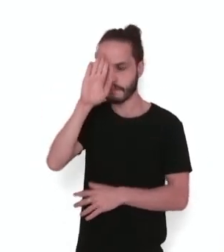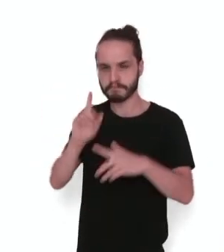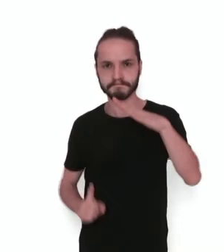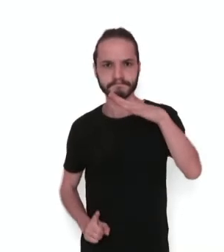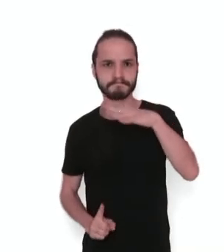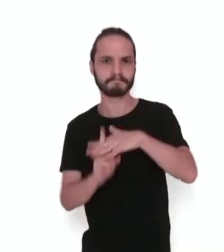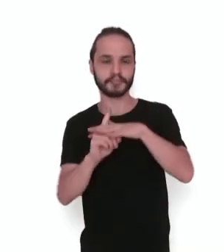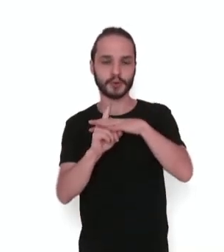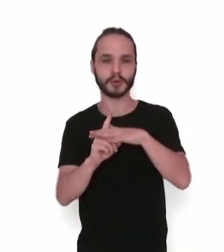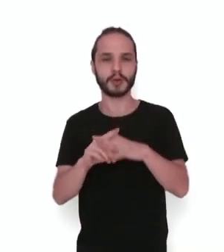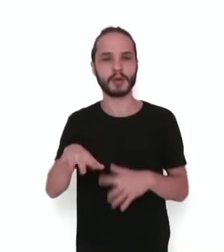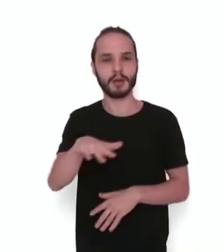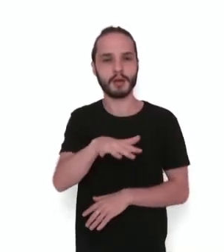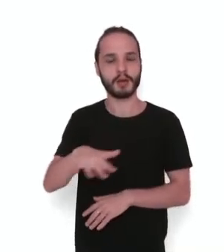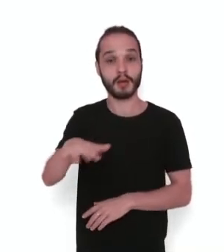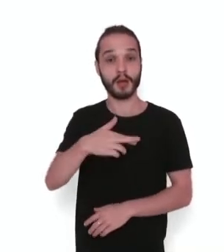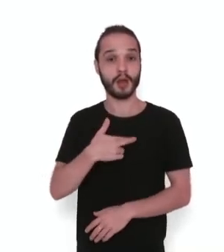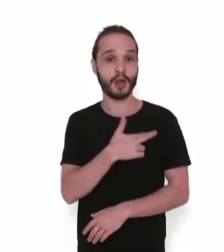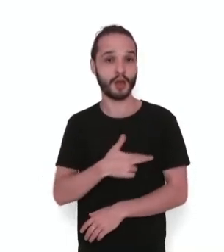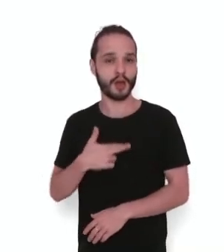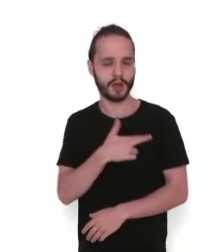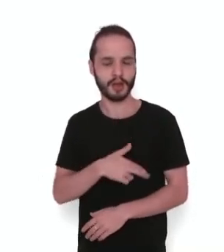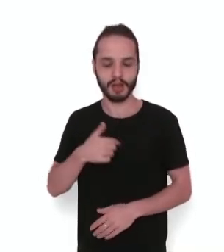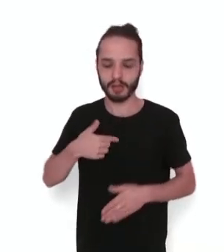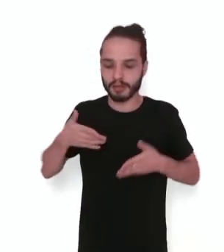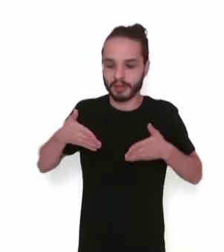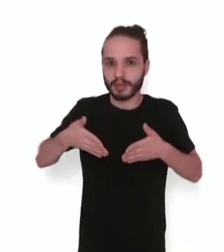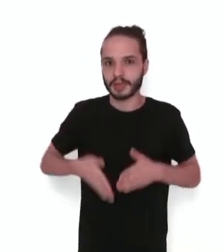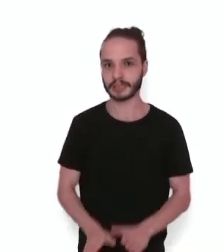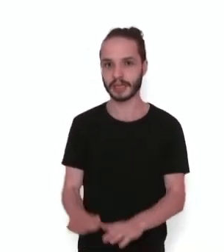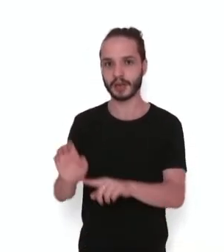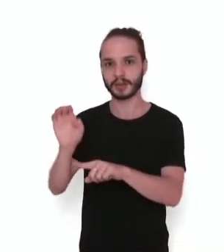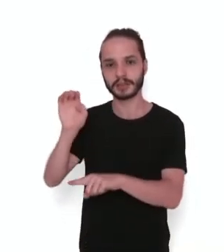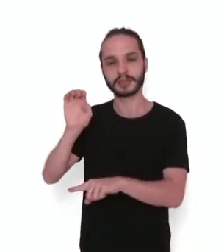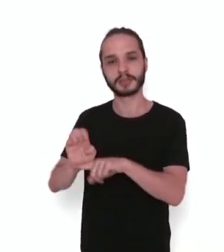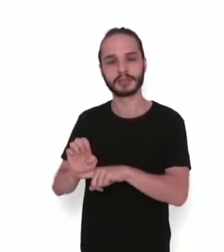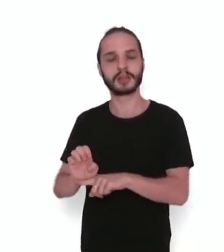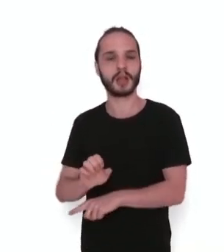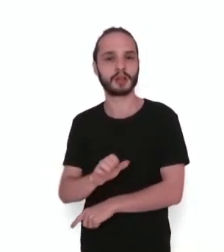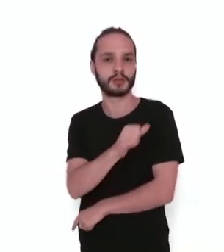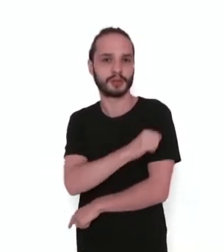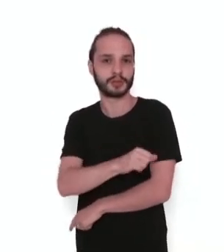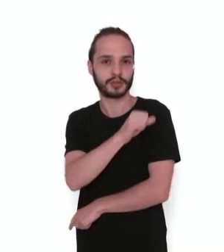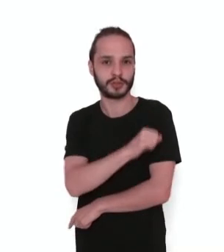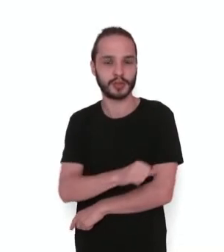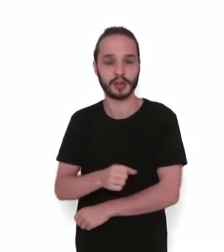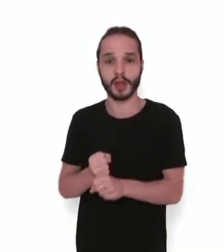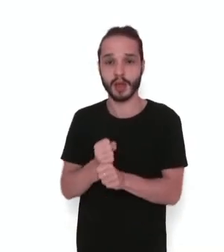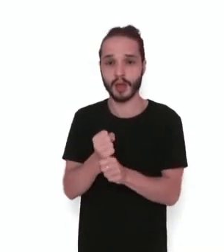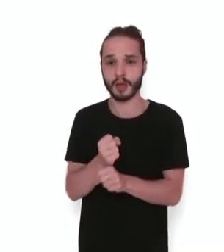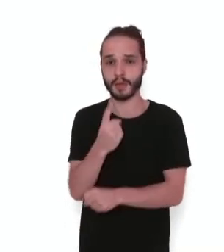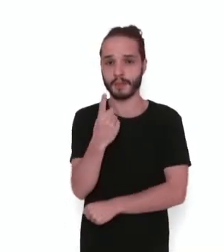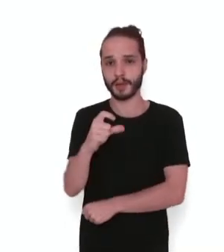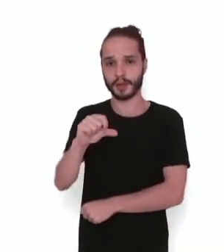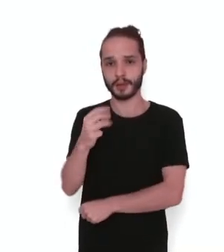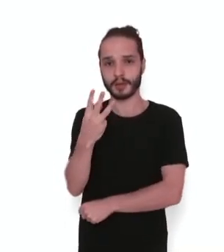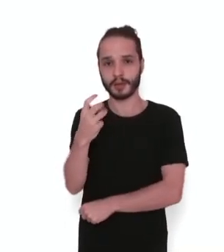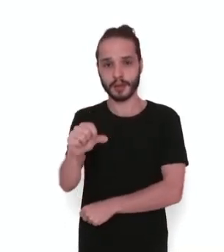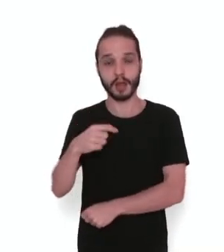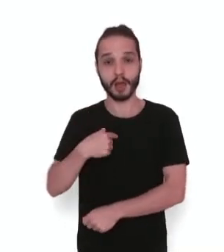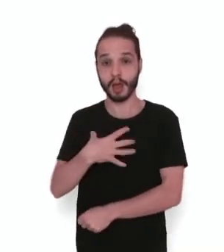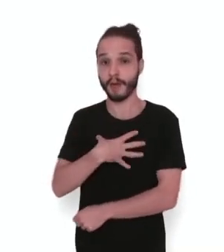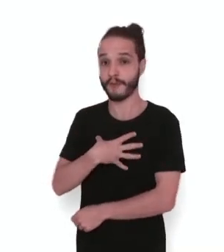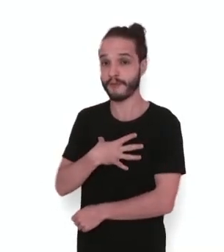Nasceu na Barra de São João, estado do Rio de Janeiro, a 4 de janeiro de 39. Filho de um rico comerciante